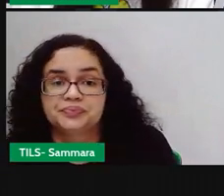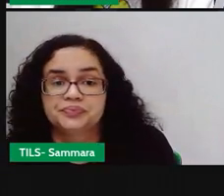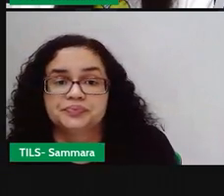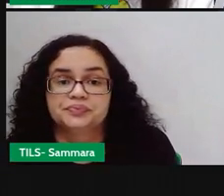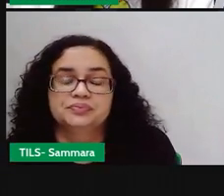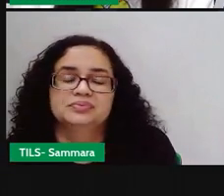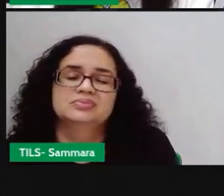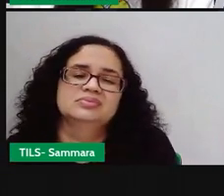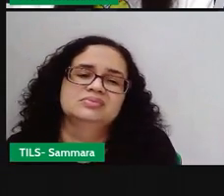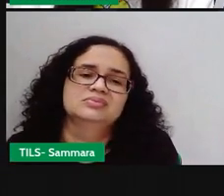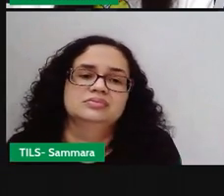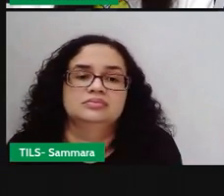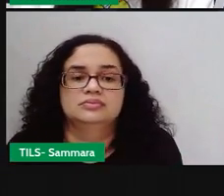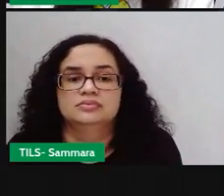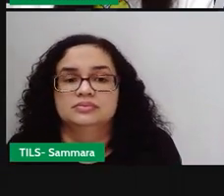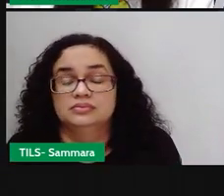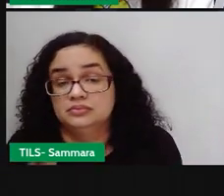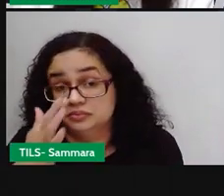retângulo.